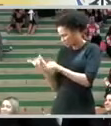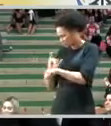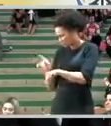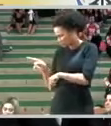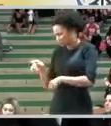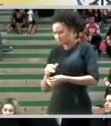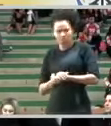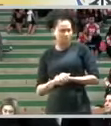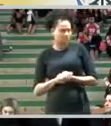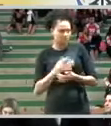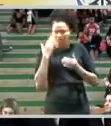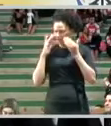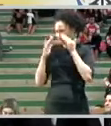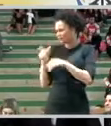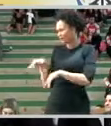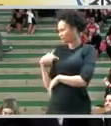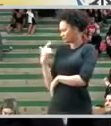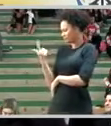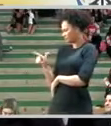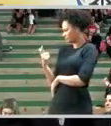O senhor tem Facebook? Tenho não.